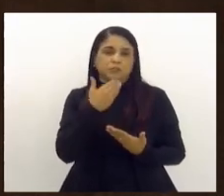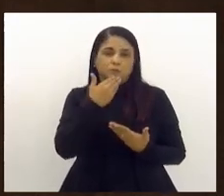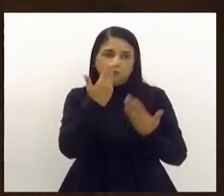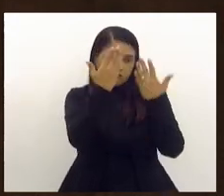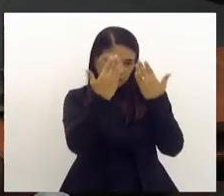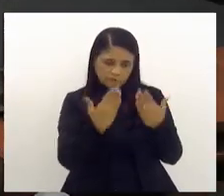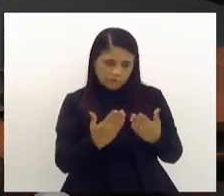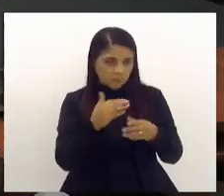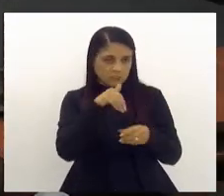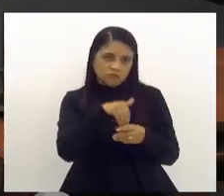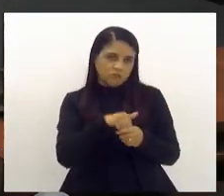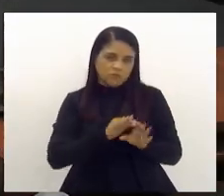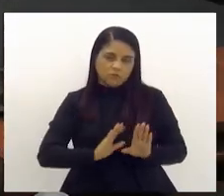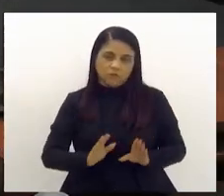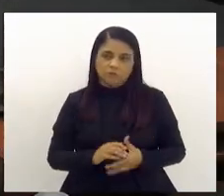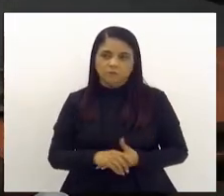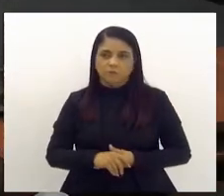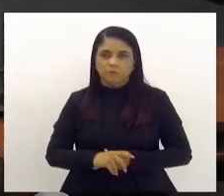quórum.